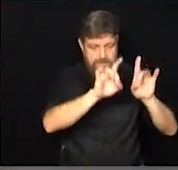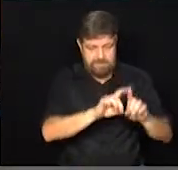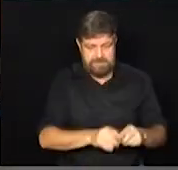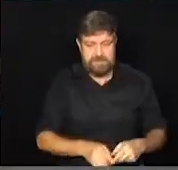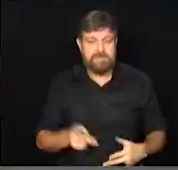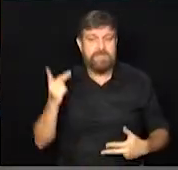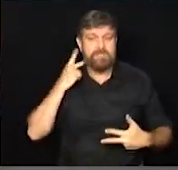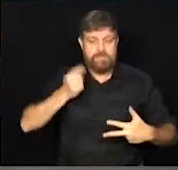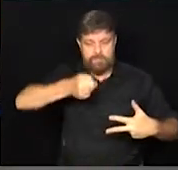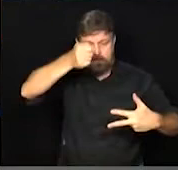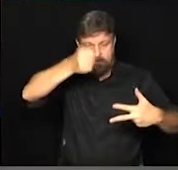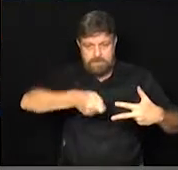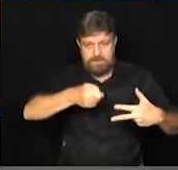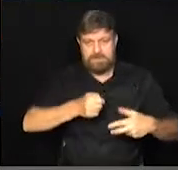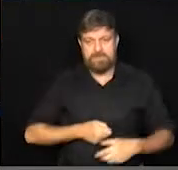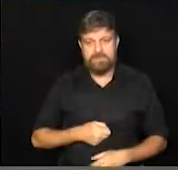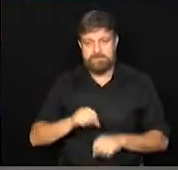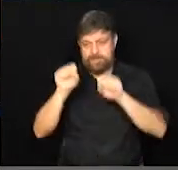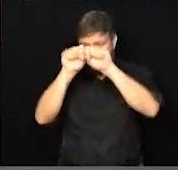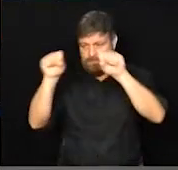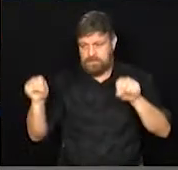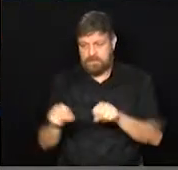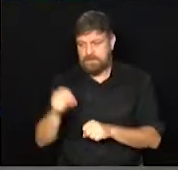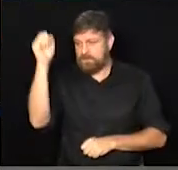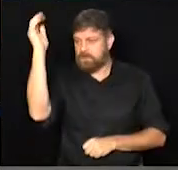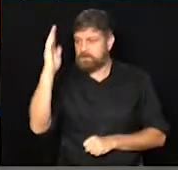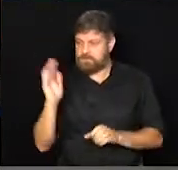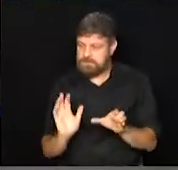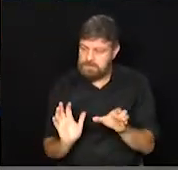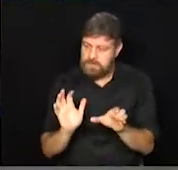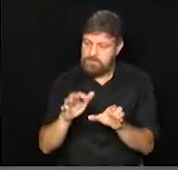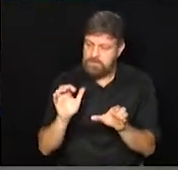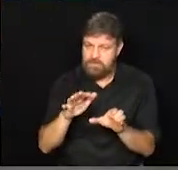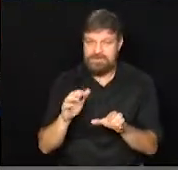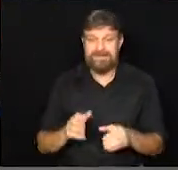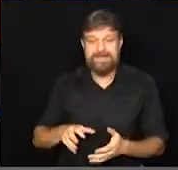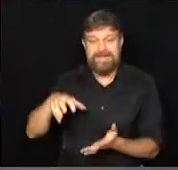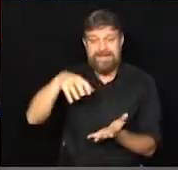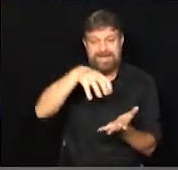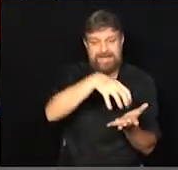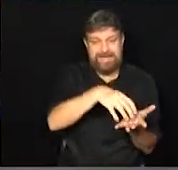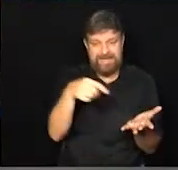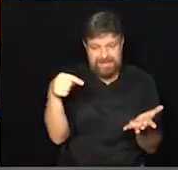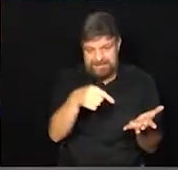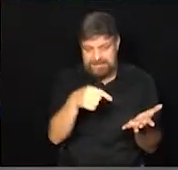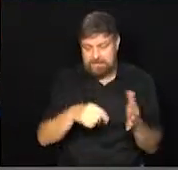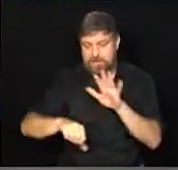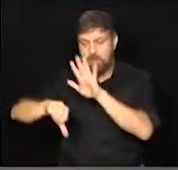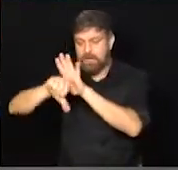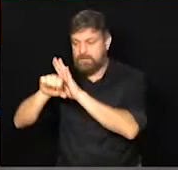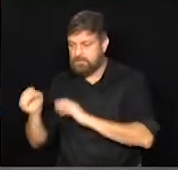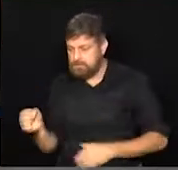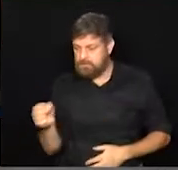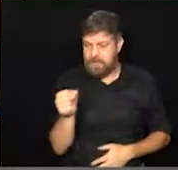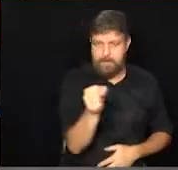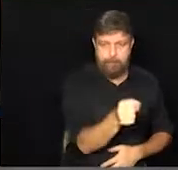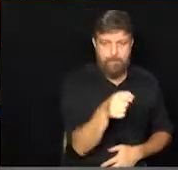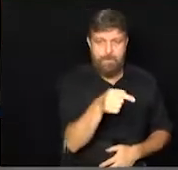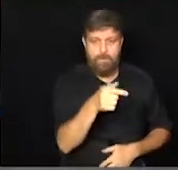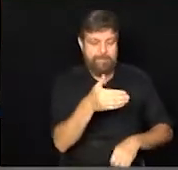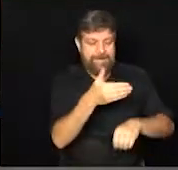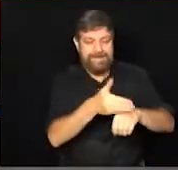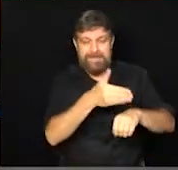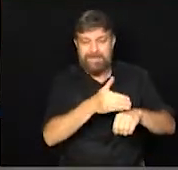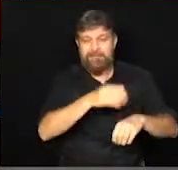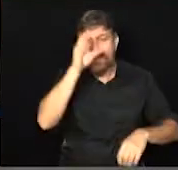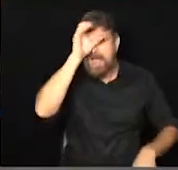promotoria, Sistema Nacional de Dados e Coletas e Centros de Educação e Reabilitação dos Agressores. Quer dizer, todos